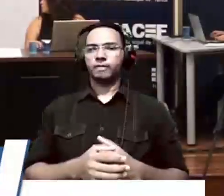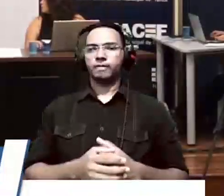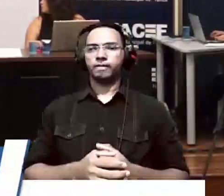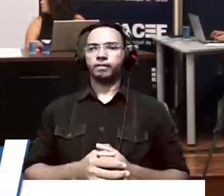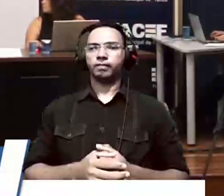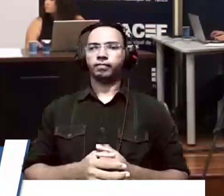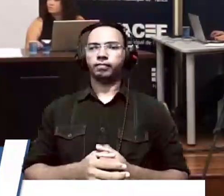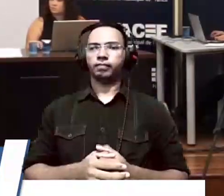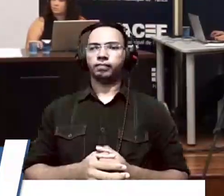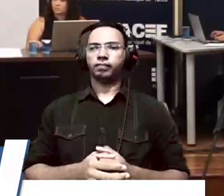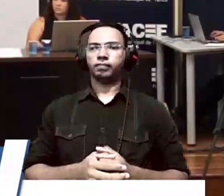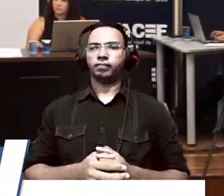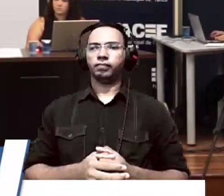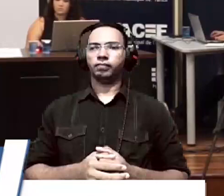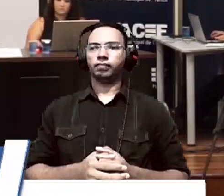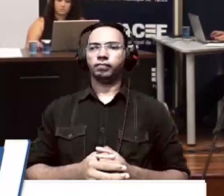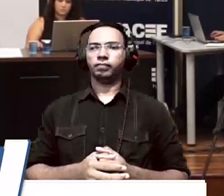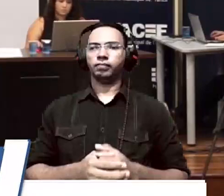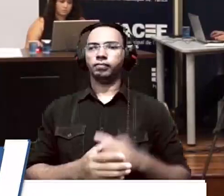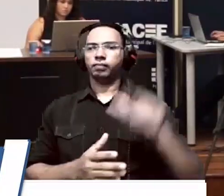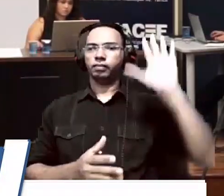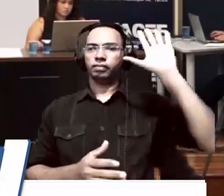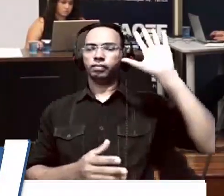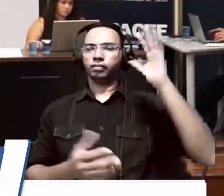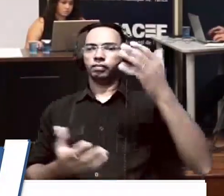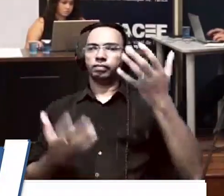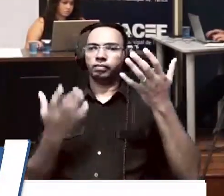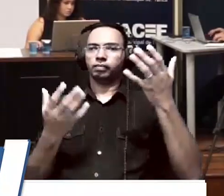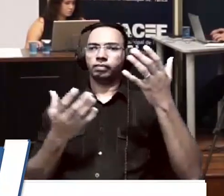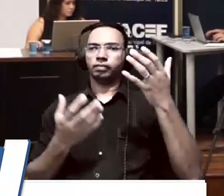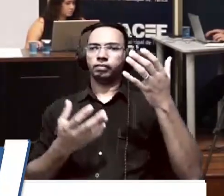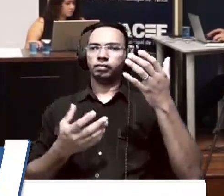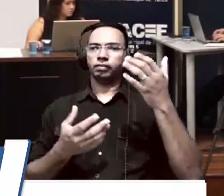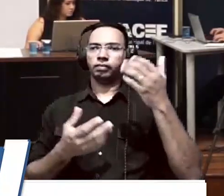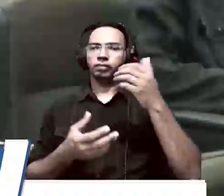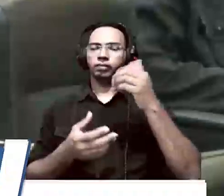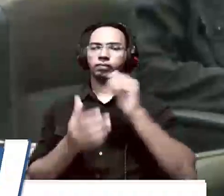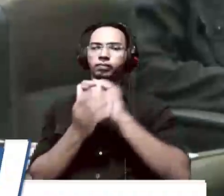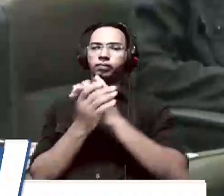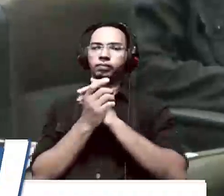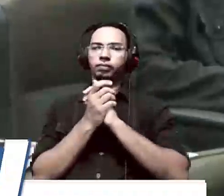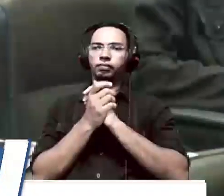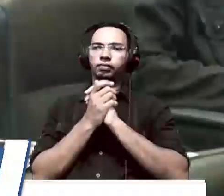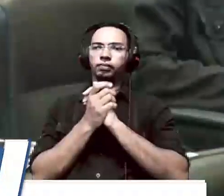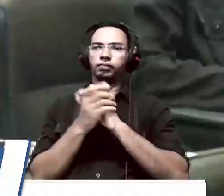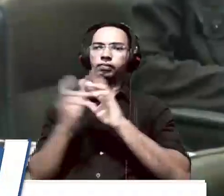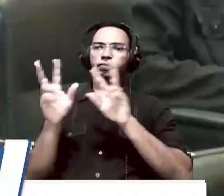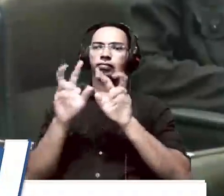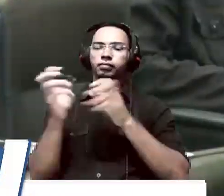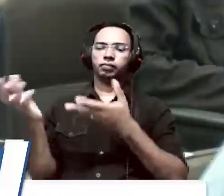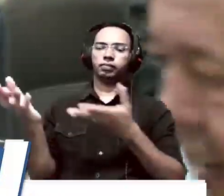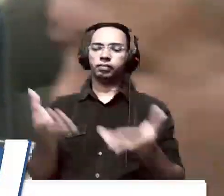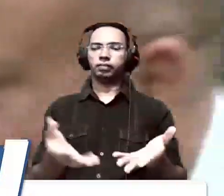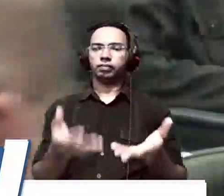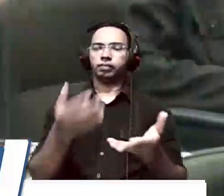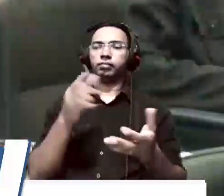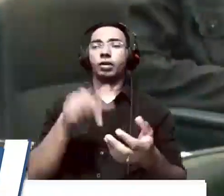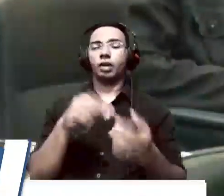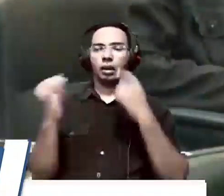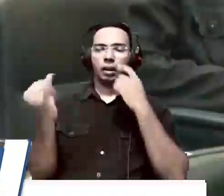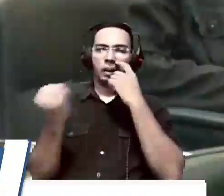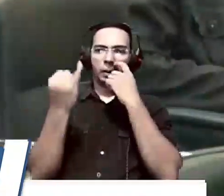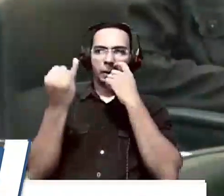Quero cumprimentar por trazer esse tema aqui. E ele é muito oportuno, sabe por